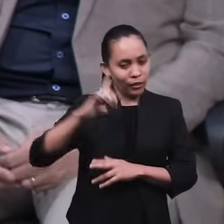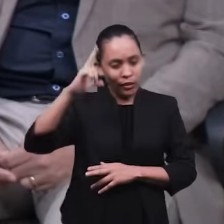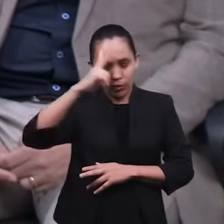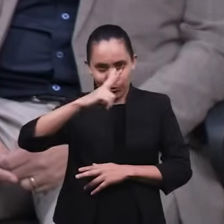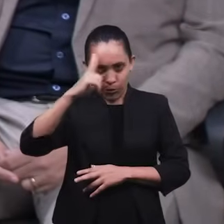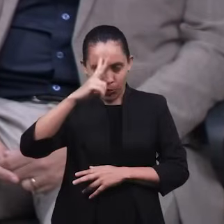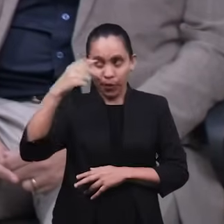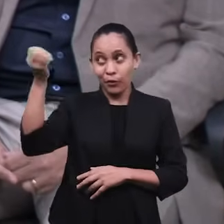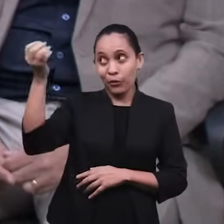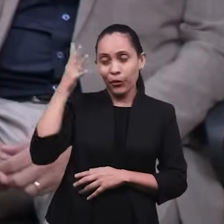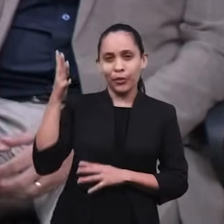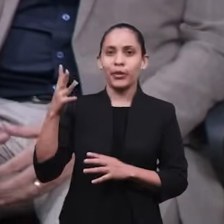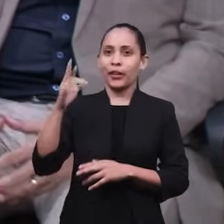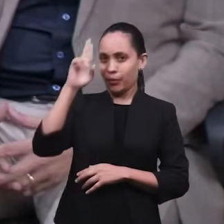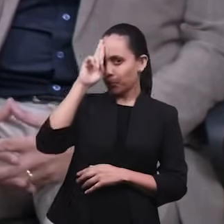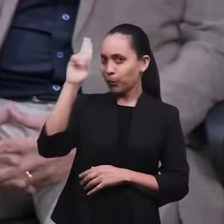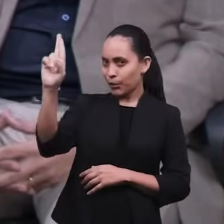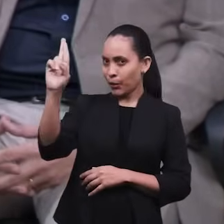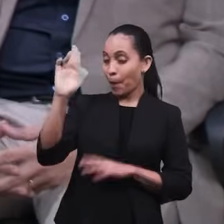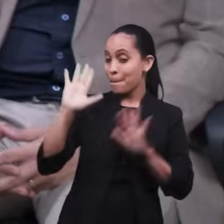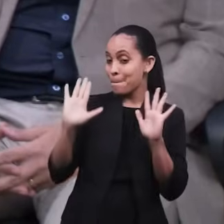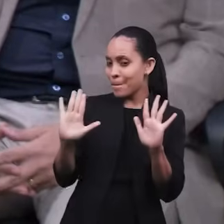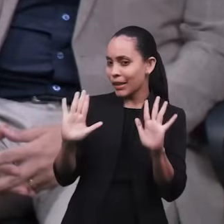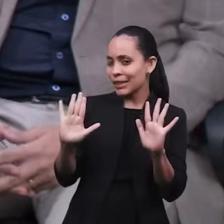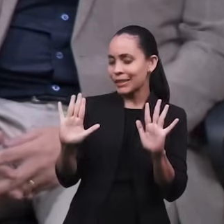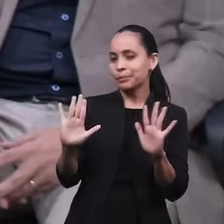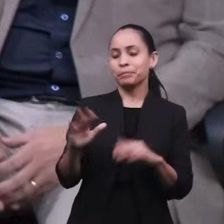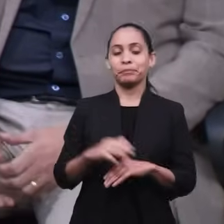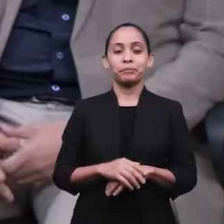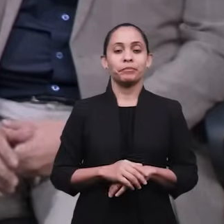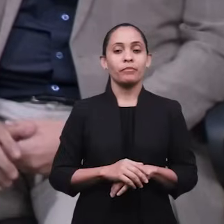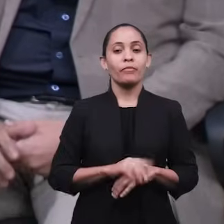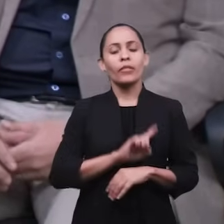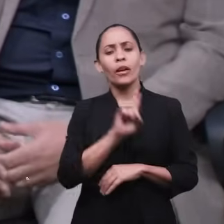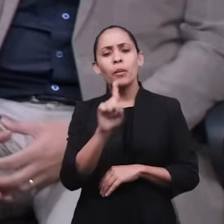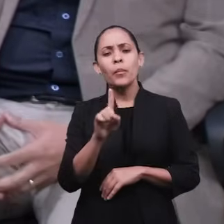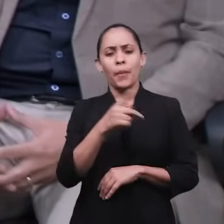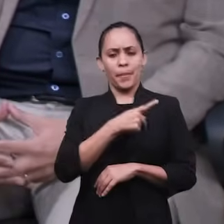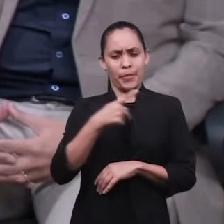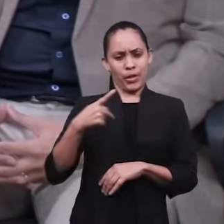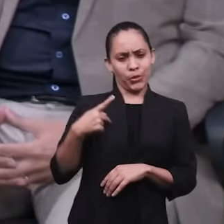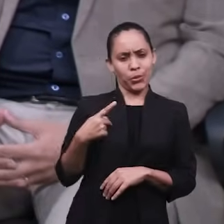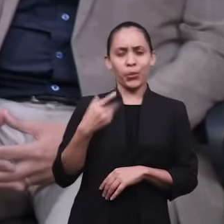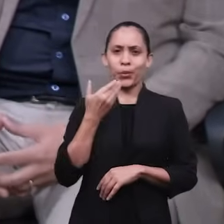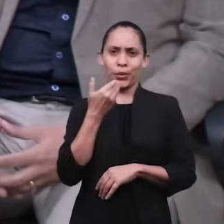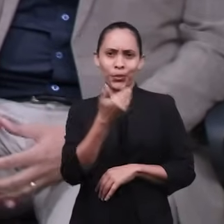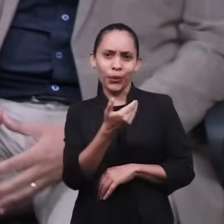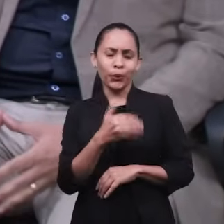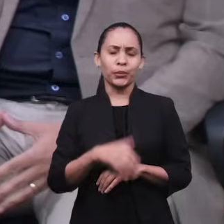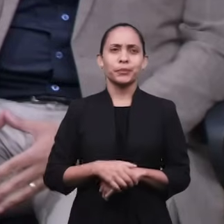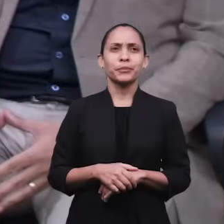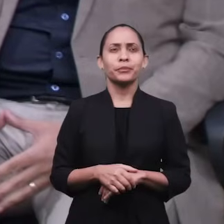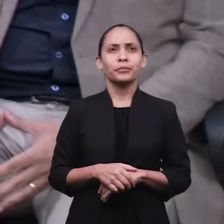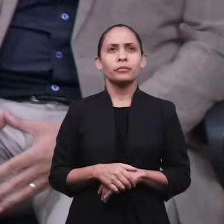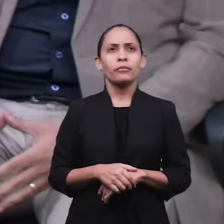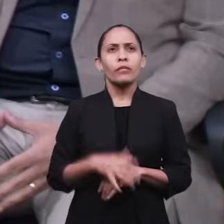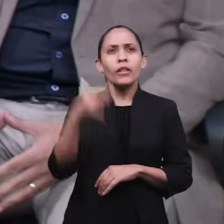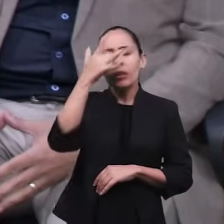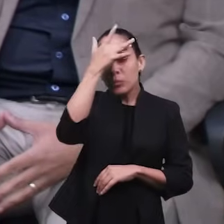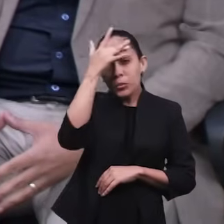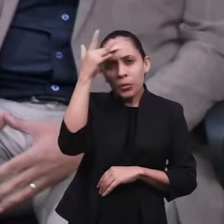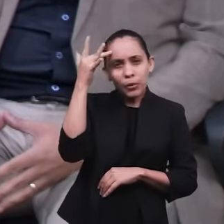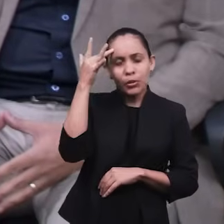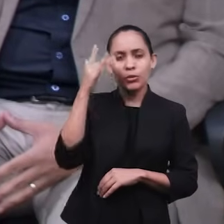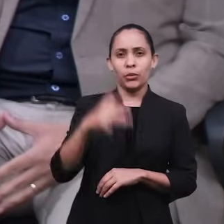a história. Ele foi revelado pelo Senhor, mas como o pastor Fábio falou aqui sobre uma